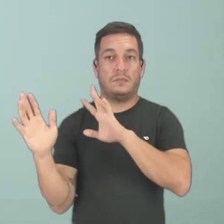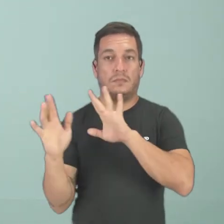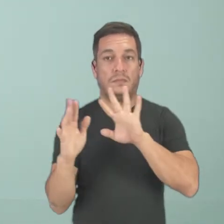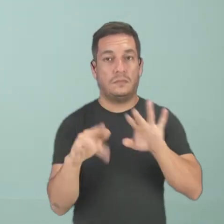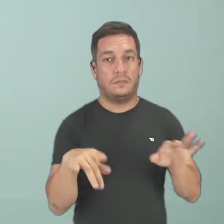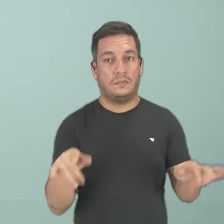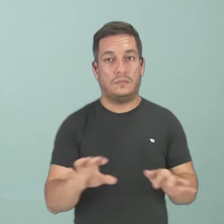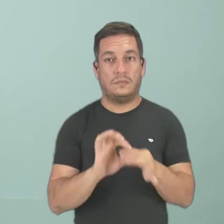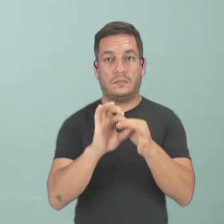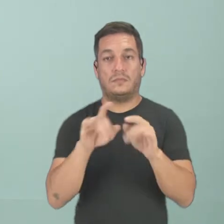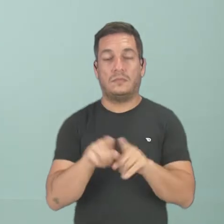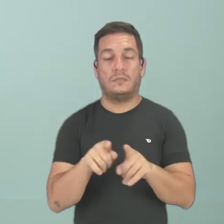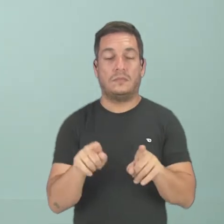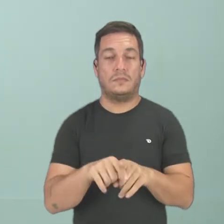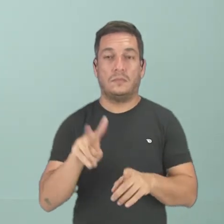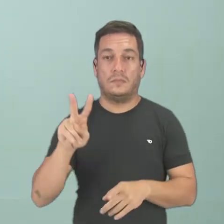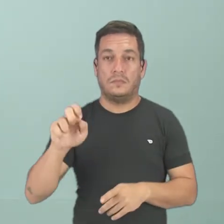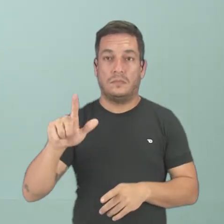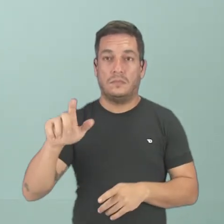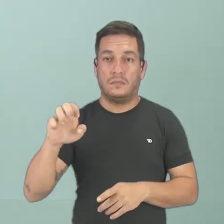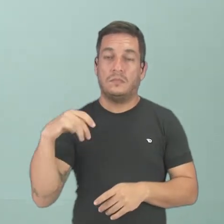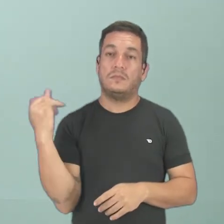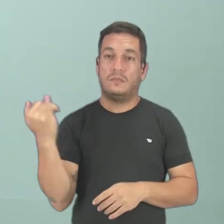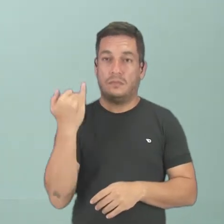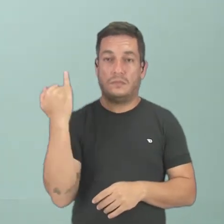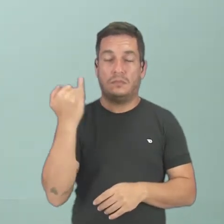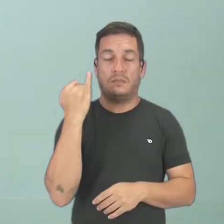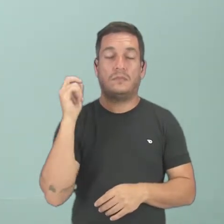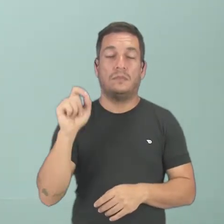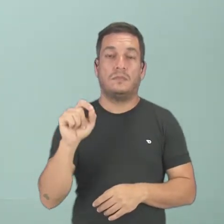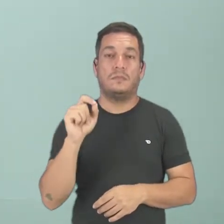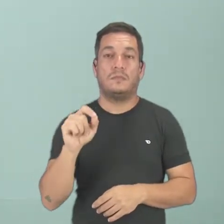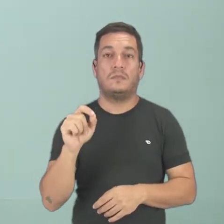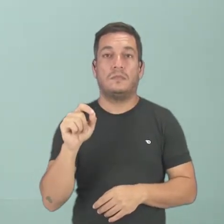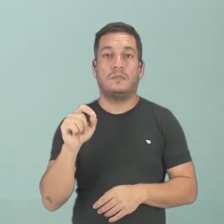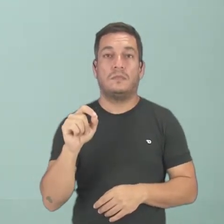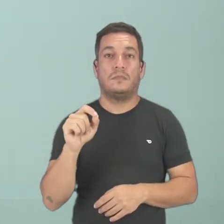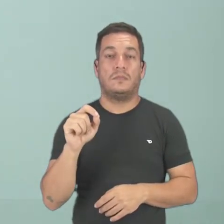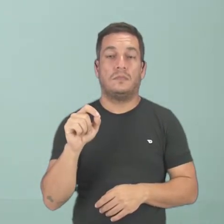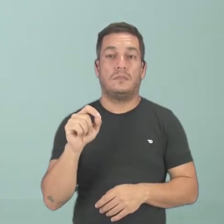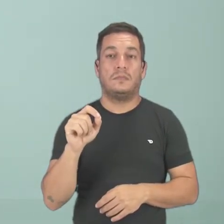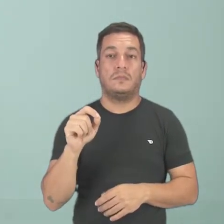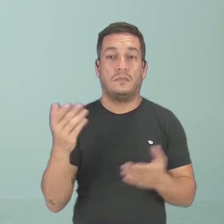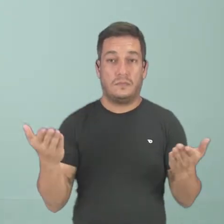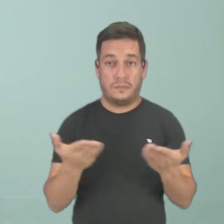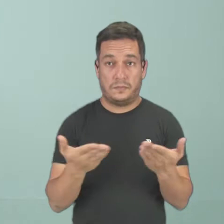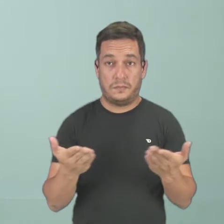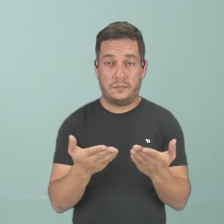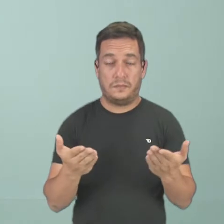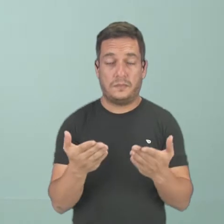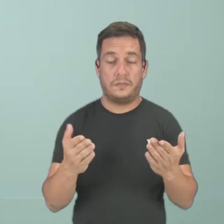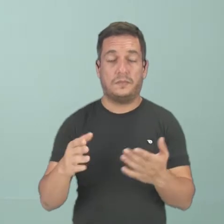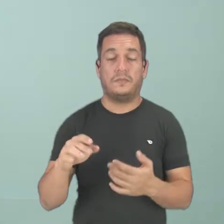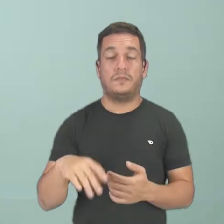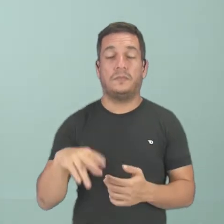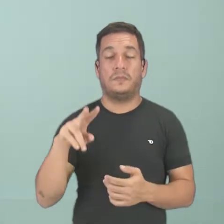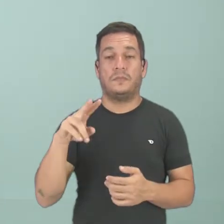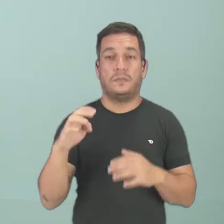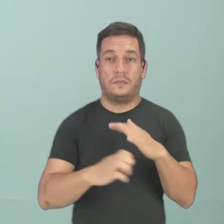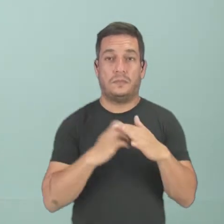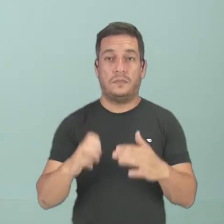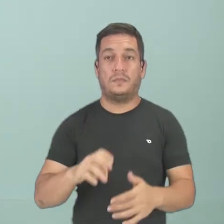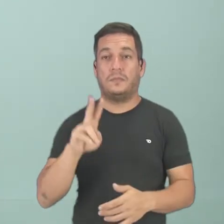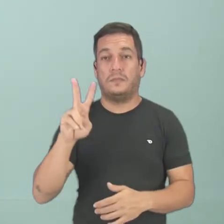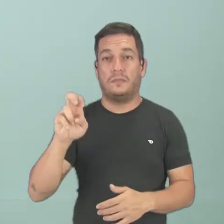Vale, por exemplo, a atual Vale, foi muito importante. Vale lembrar que hoje a Vale ela não é mais